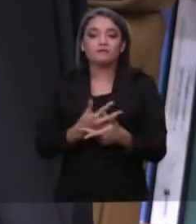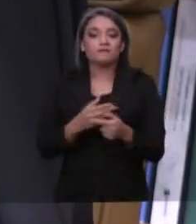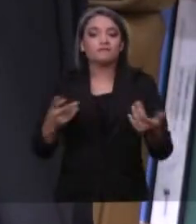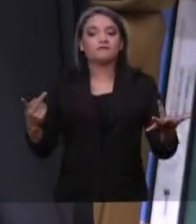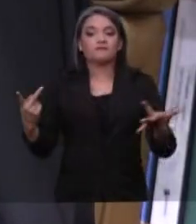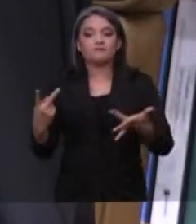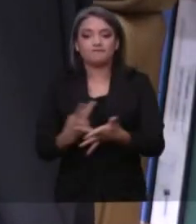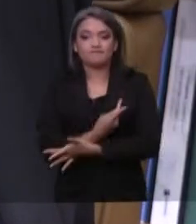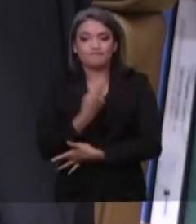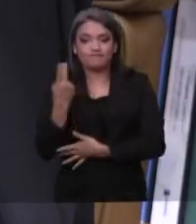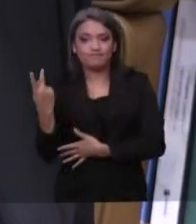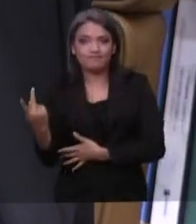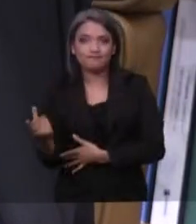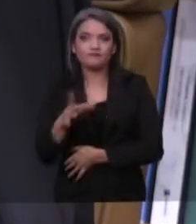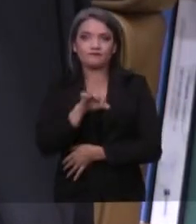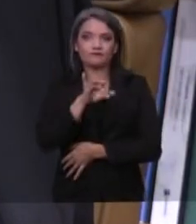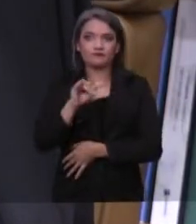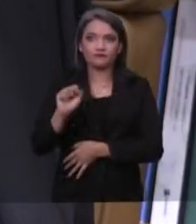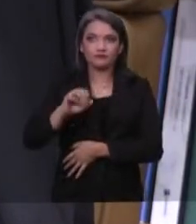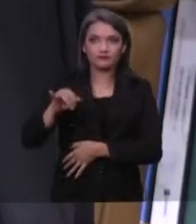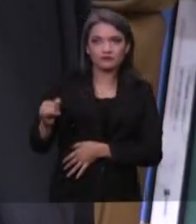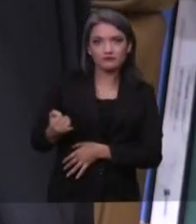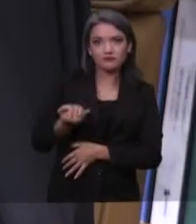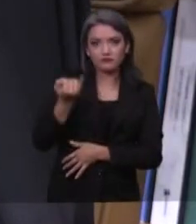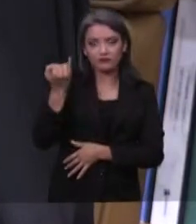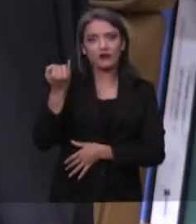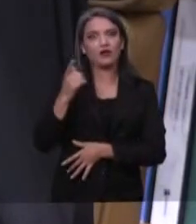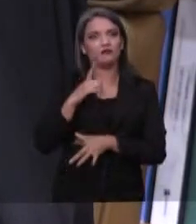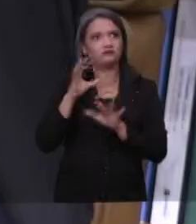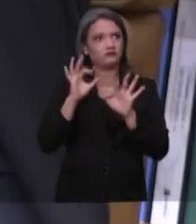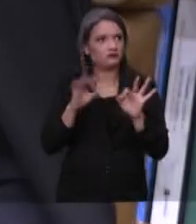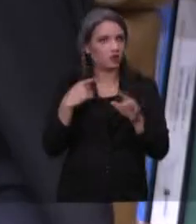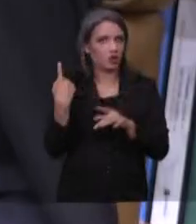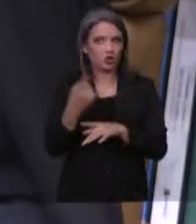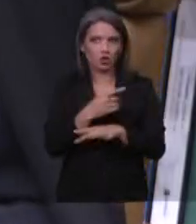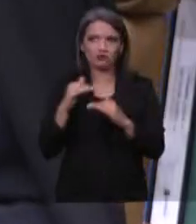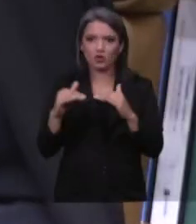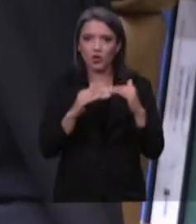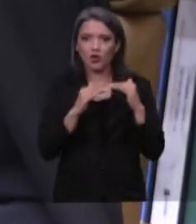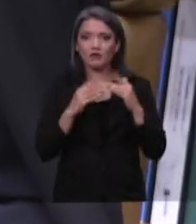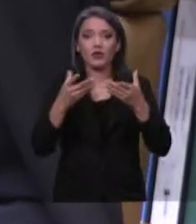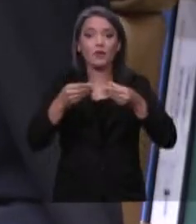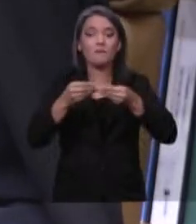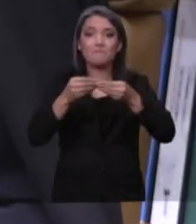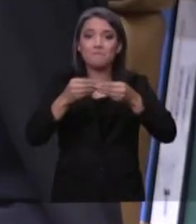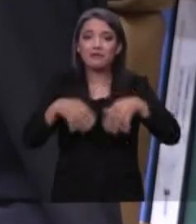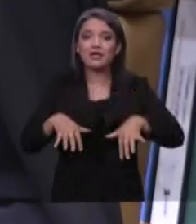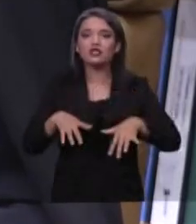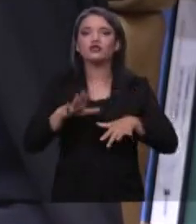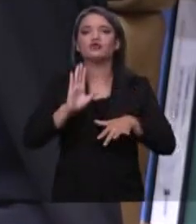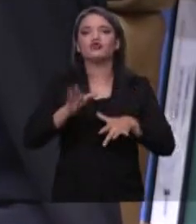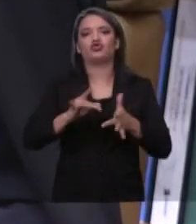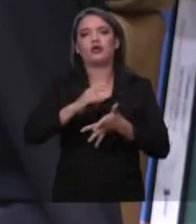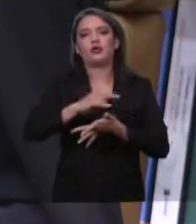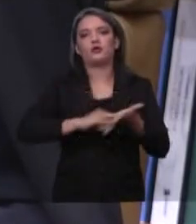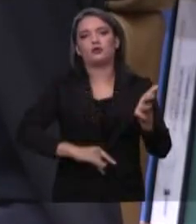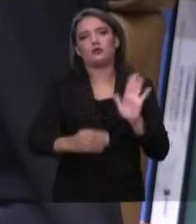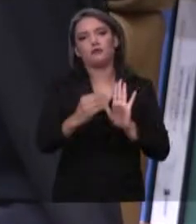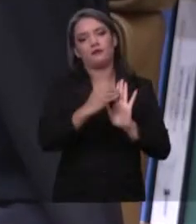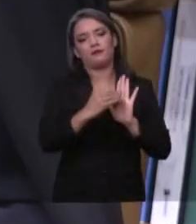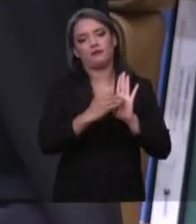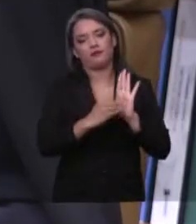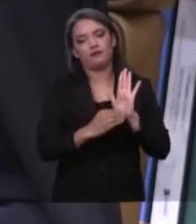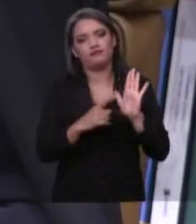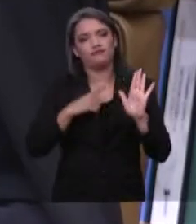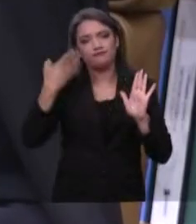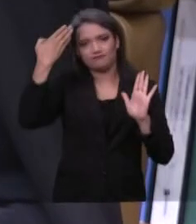ocasionados pelos atos do 8 de janeiro são incontroversos e os prejuízos estão devidamente documentados e